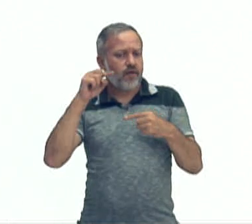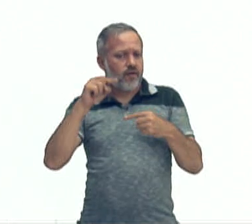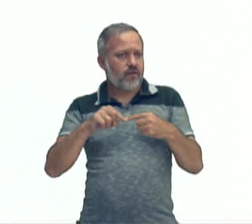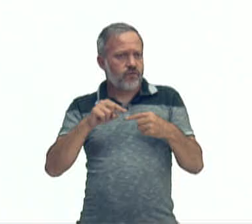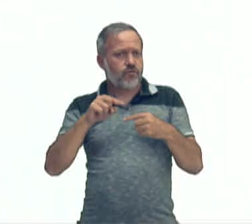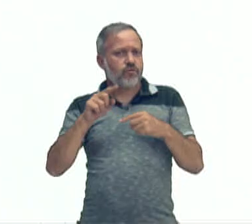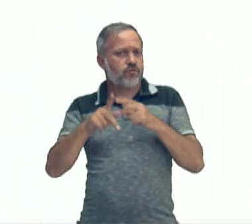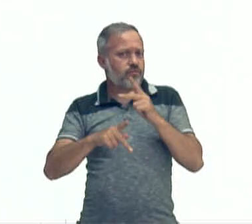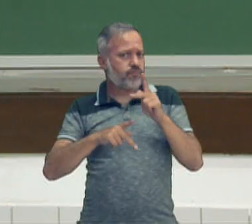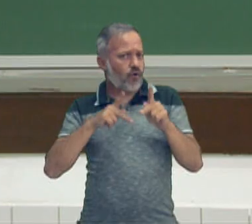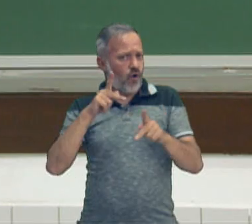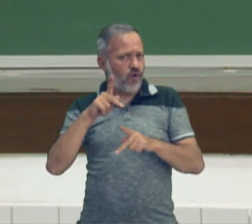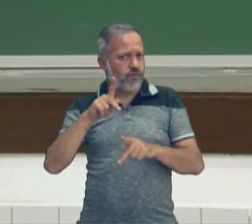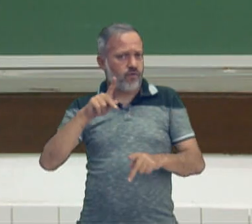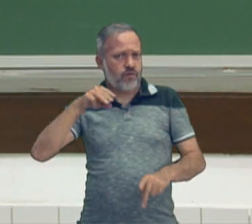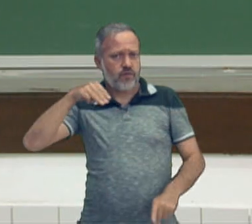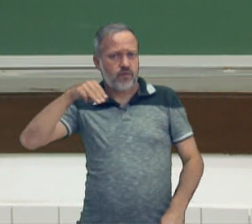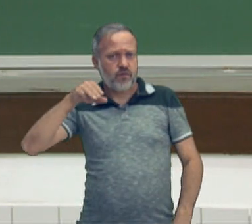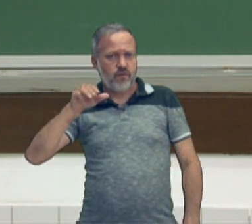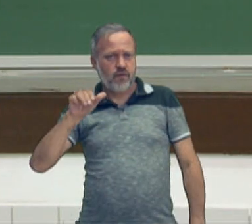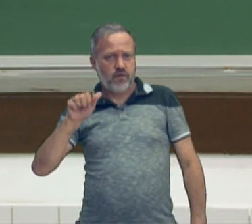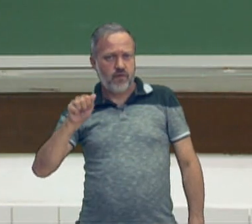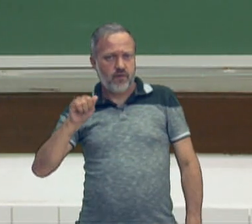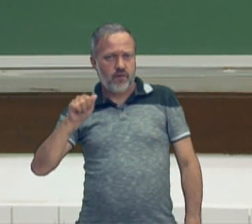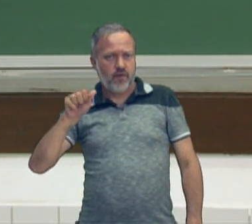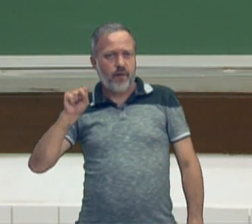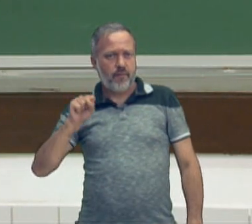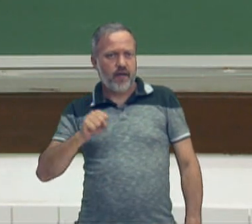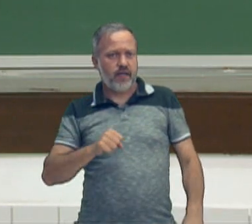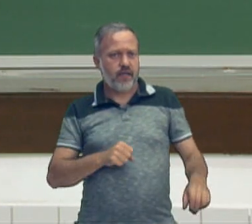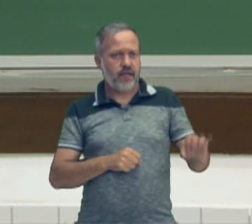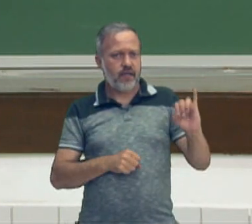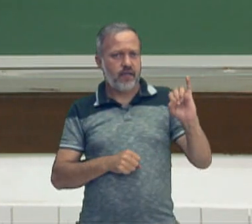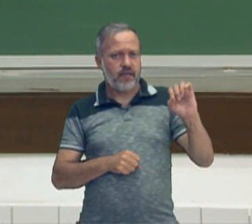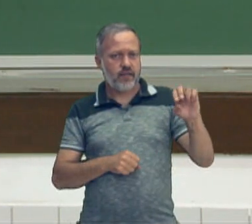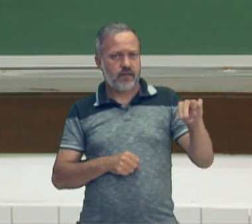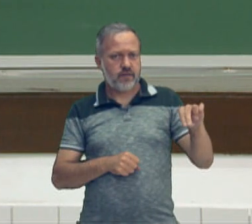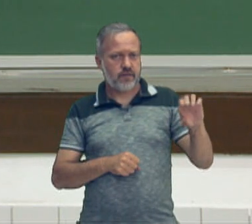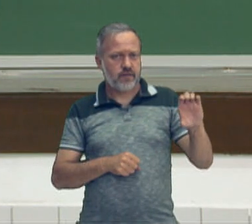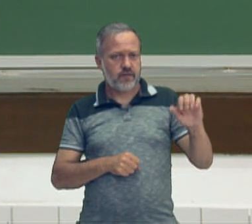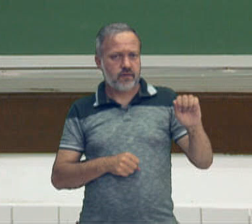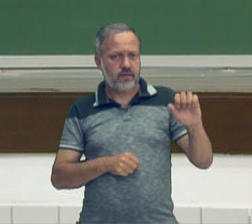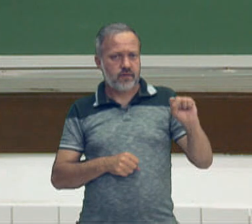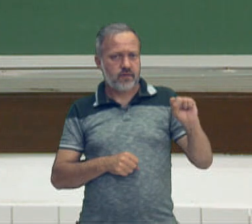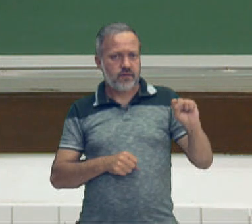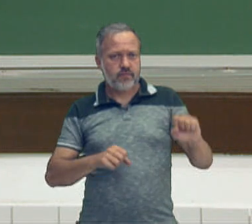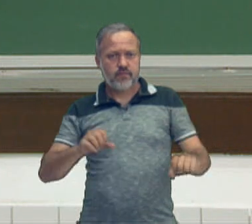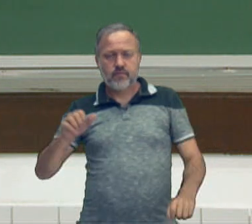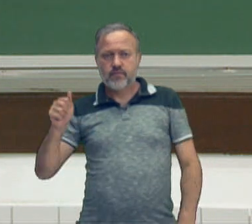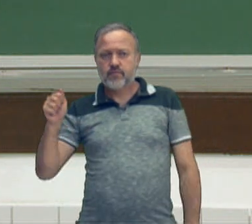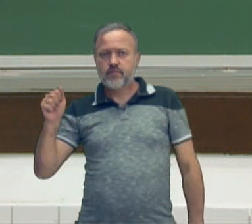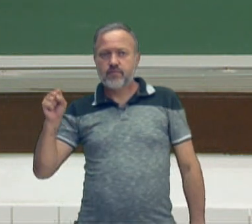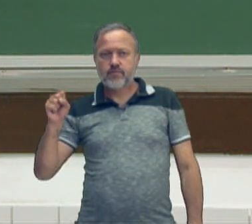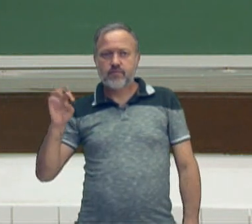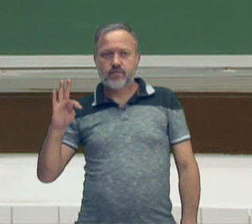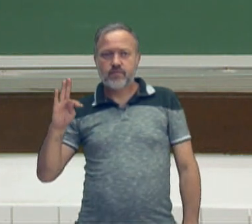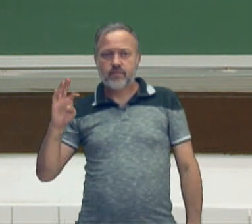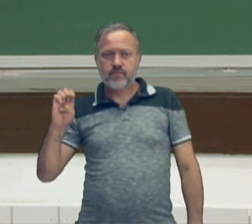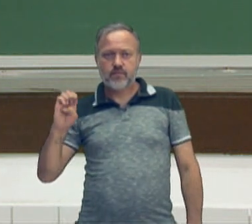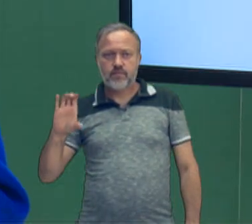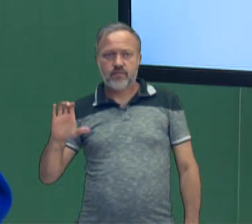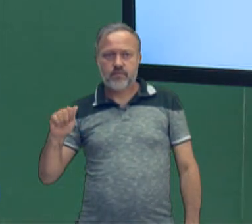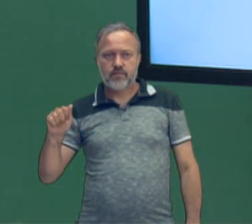é o caso dos maias, incas, astecas, dentro daquela civilização ainda pré-colombiana. E aí eu comentava assim, puxa, é